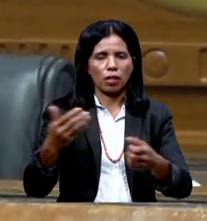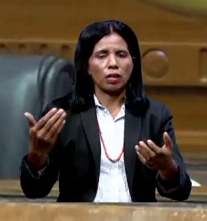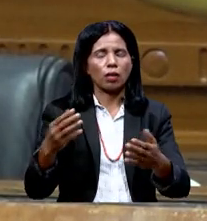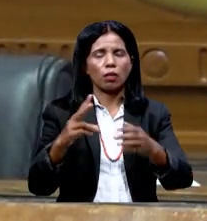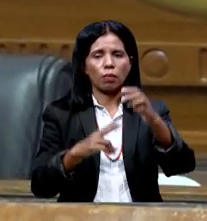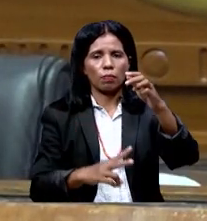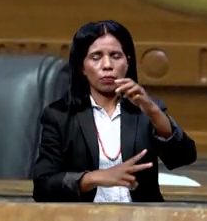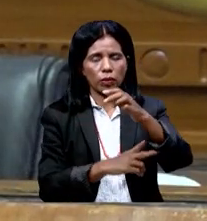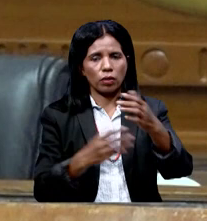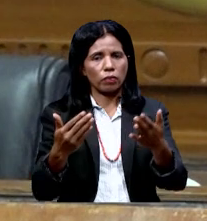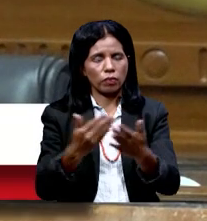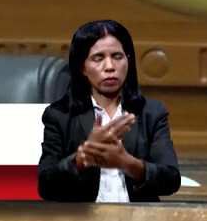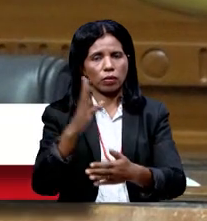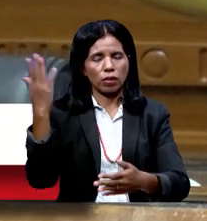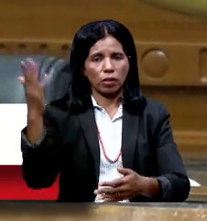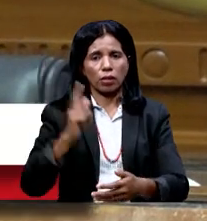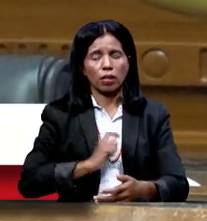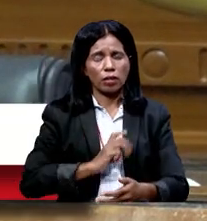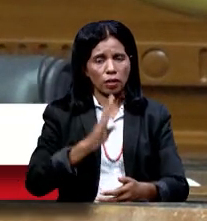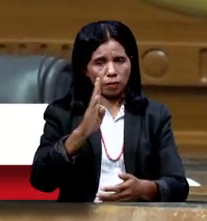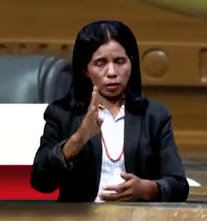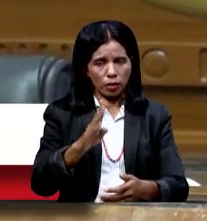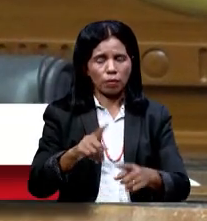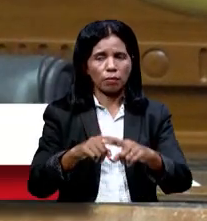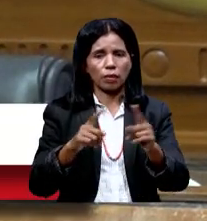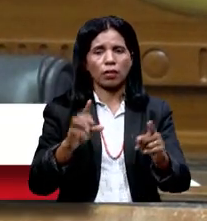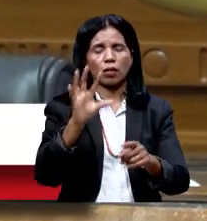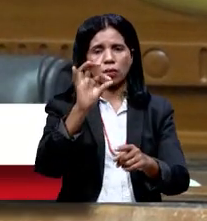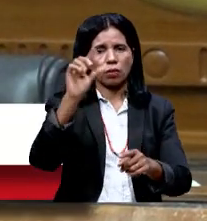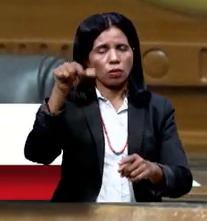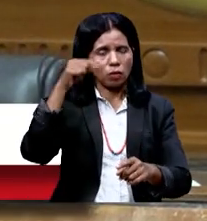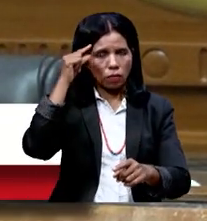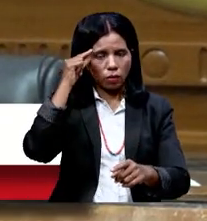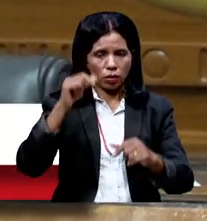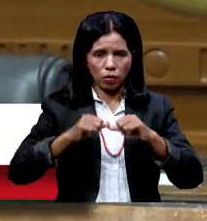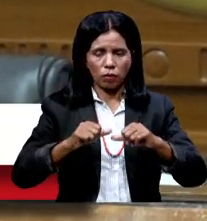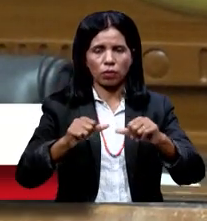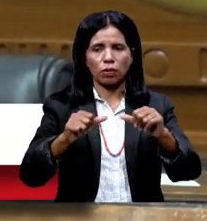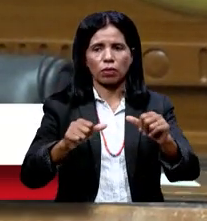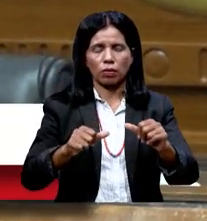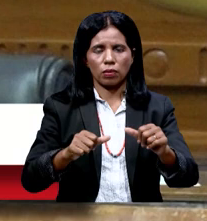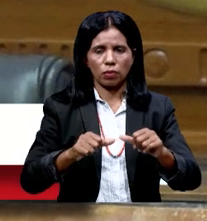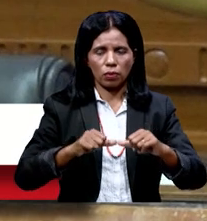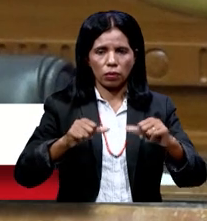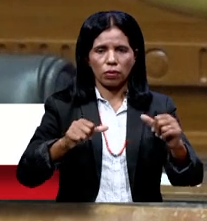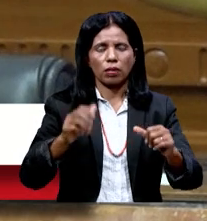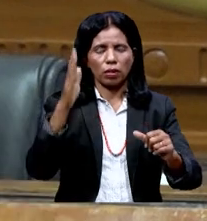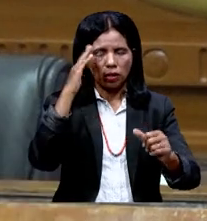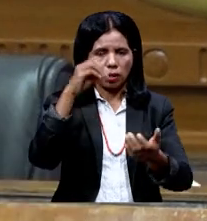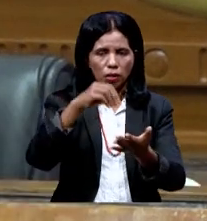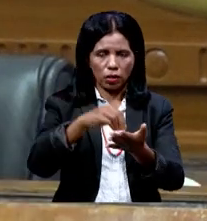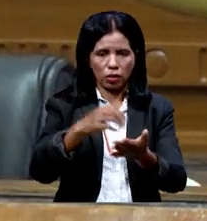Becusi. Portanto, não dar culpa para outros, mas o nono governo continua a fazer consideração com